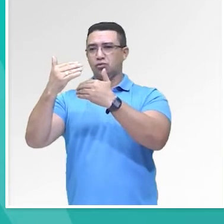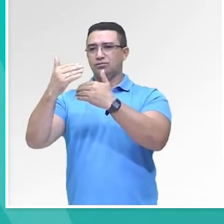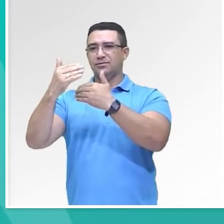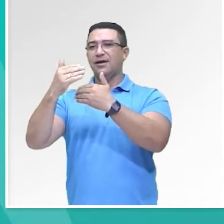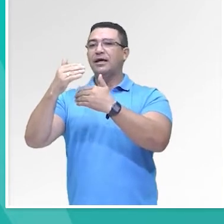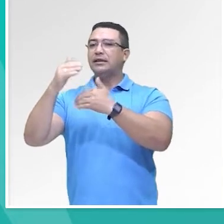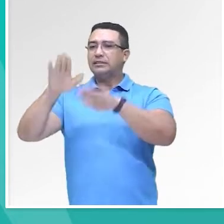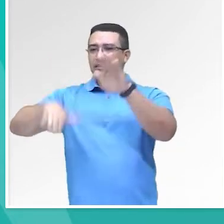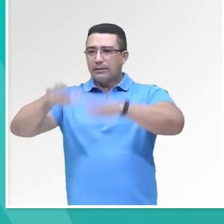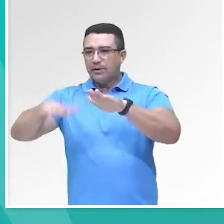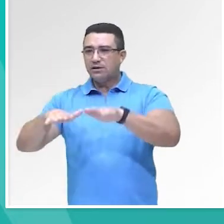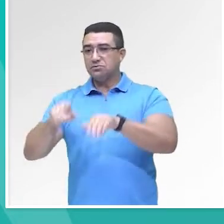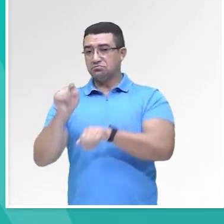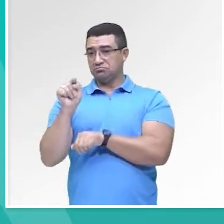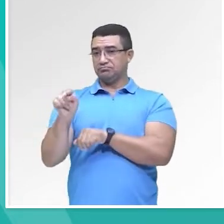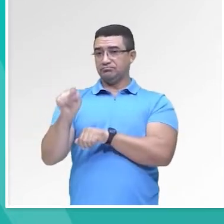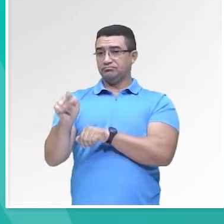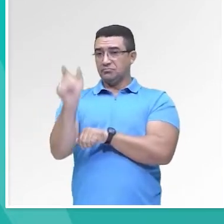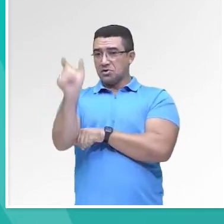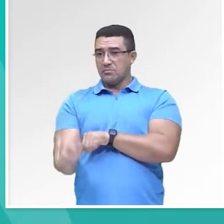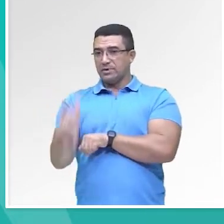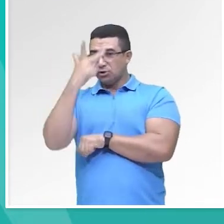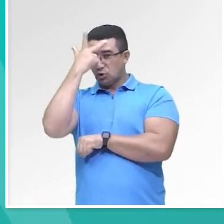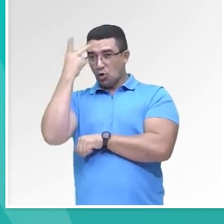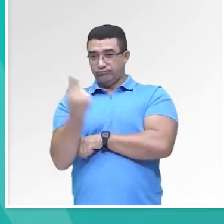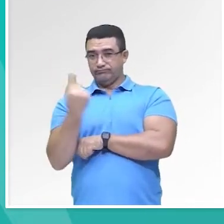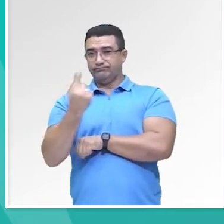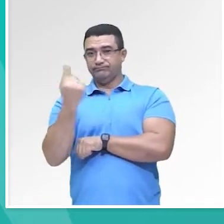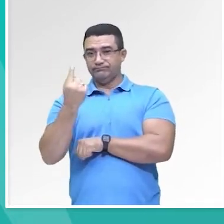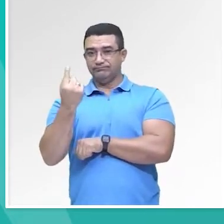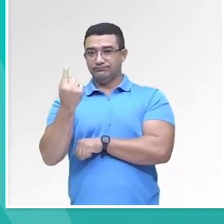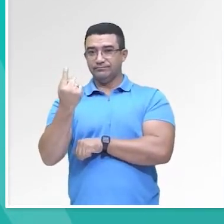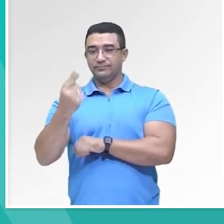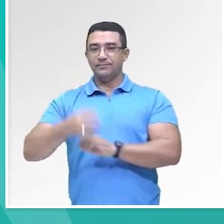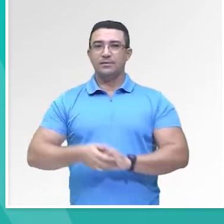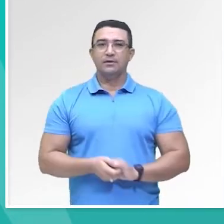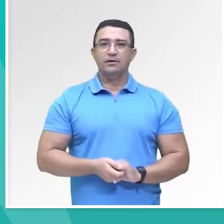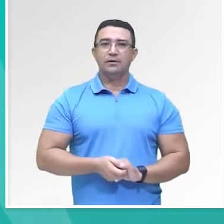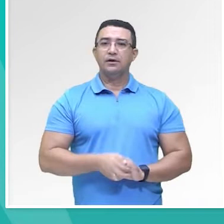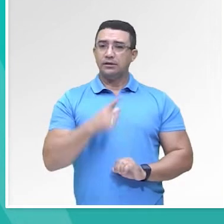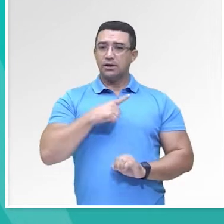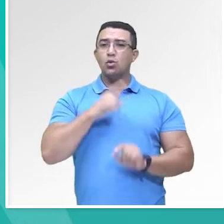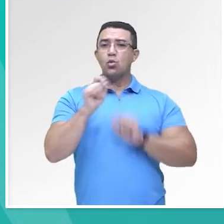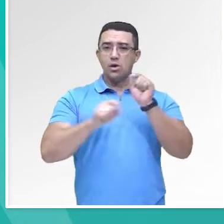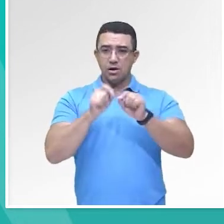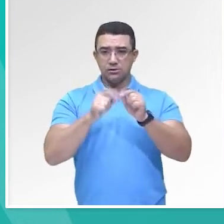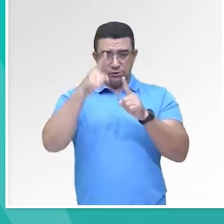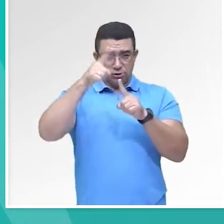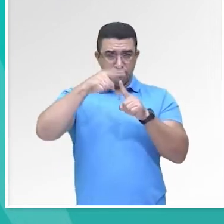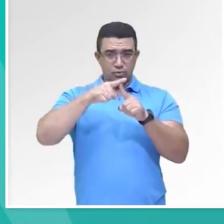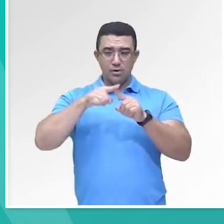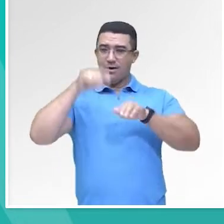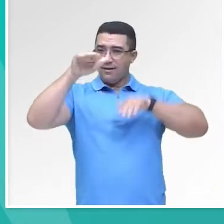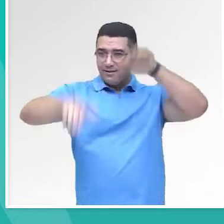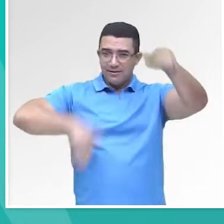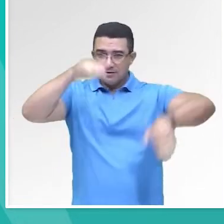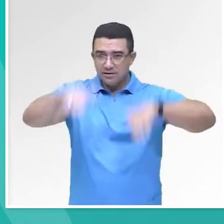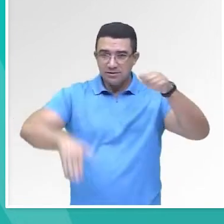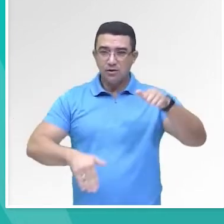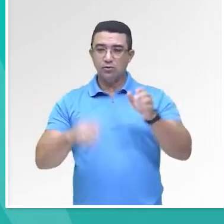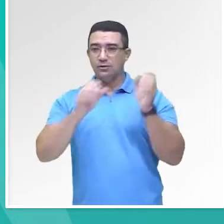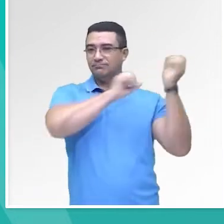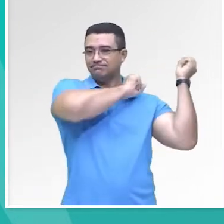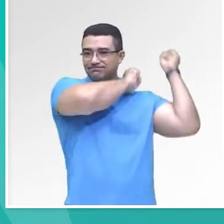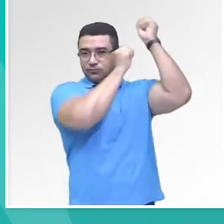sim do individual, como vocês estão vendo aqui. Aqui nós temos a natação, o judô e